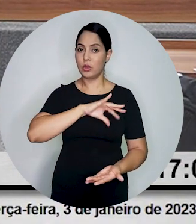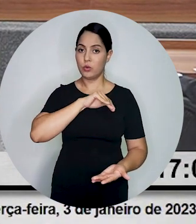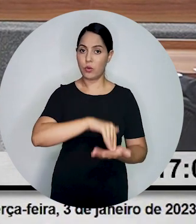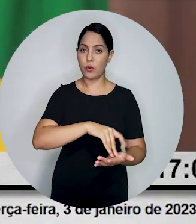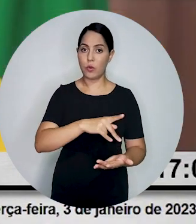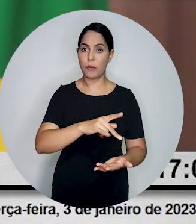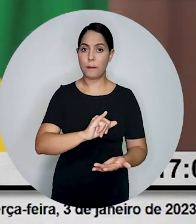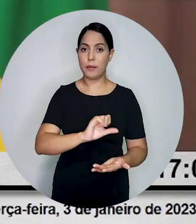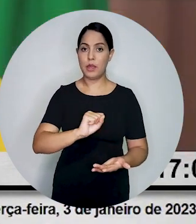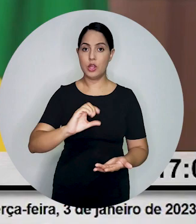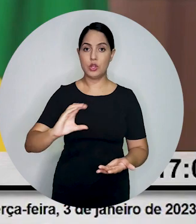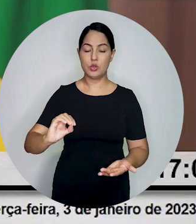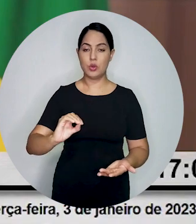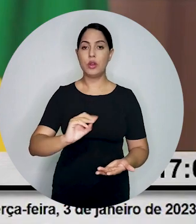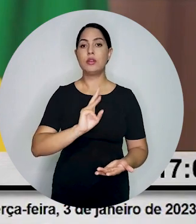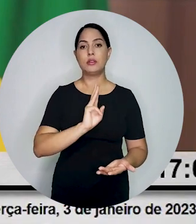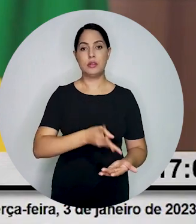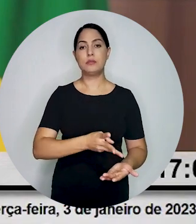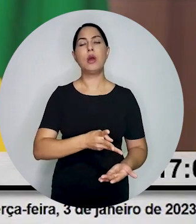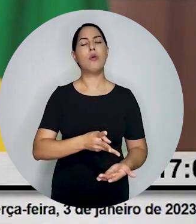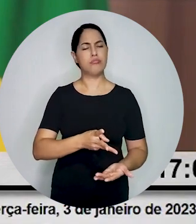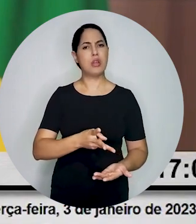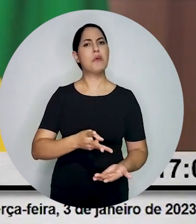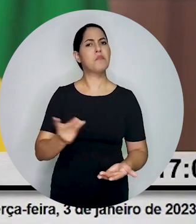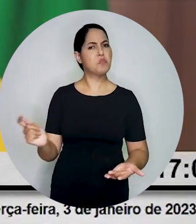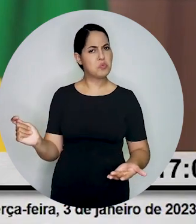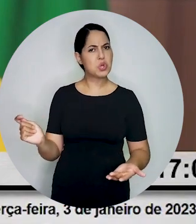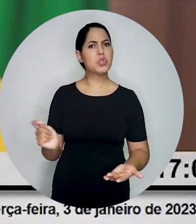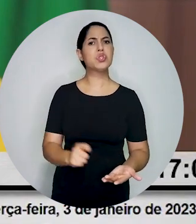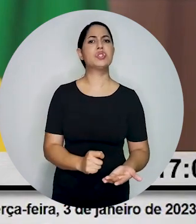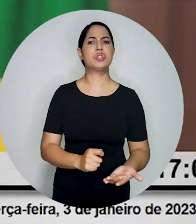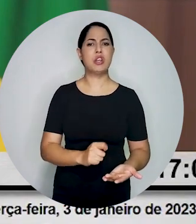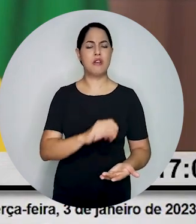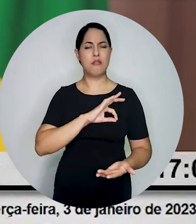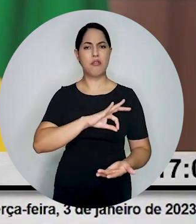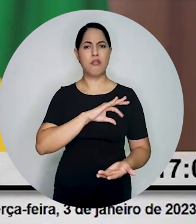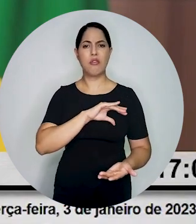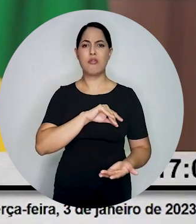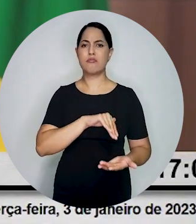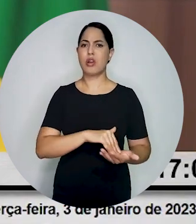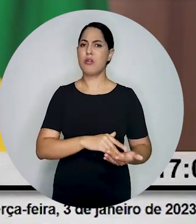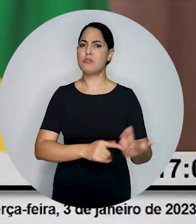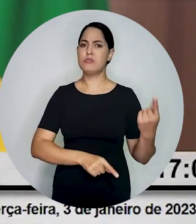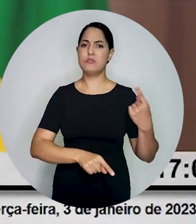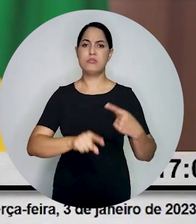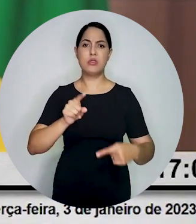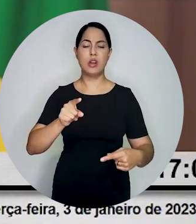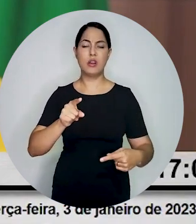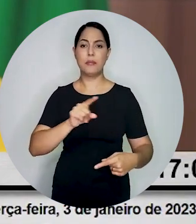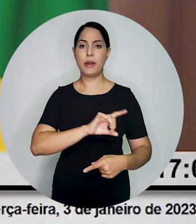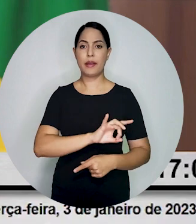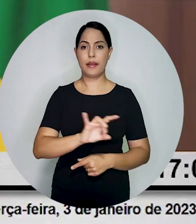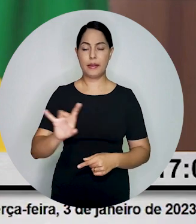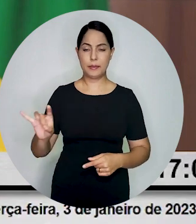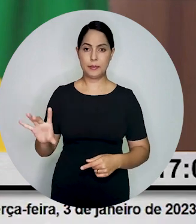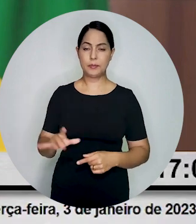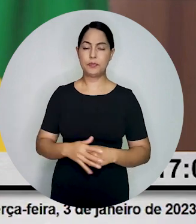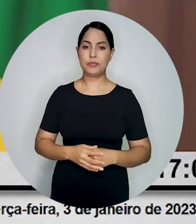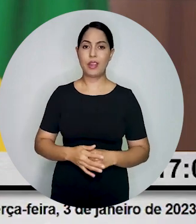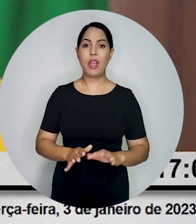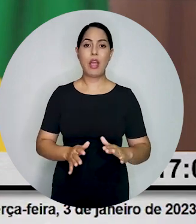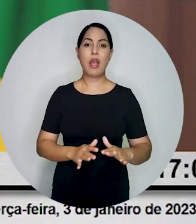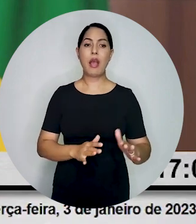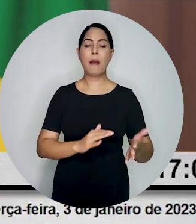Infelizmente, é uma realidade. E esse piso, ele começa trazendo um upgrade, um efetivo ganho de renda para cada advogado e